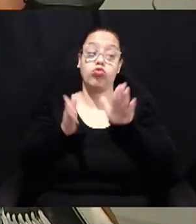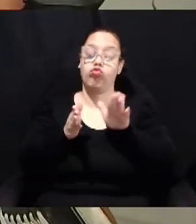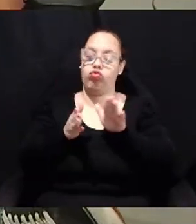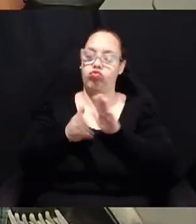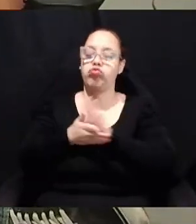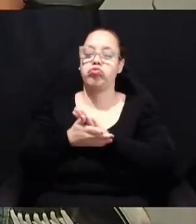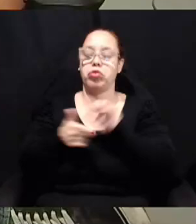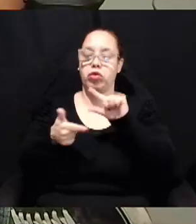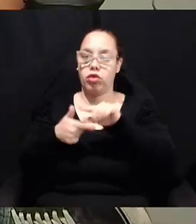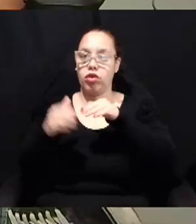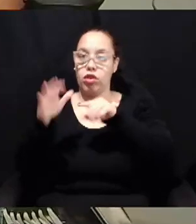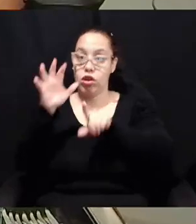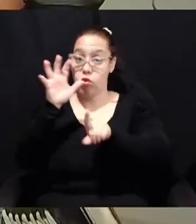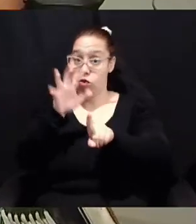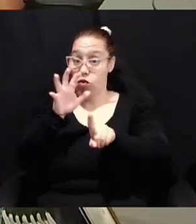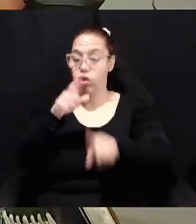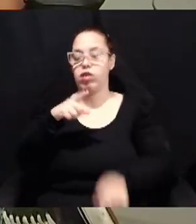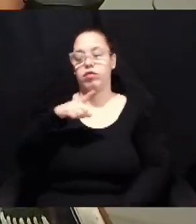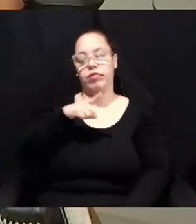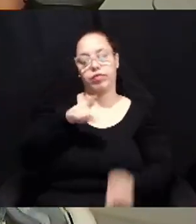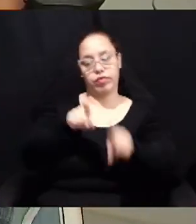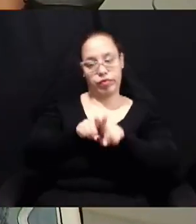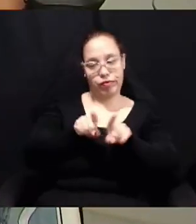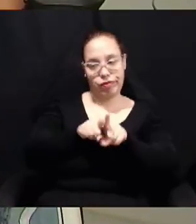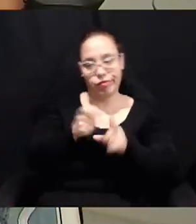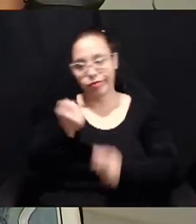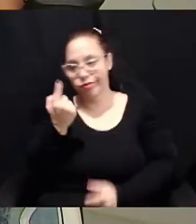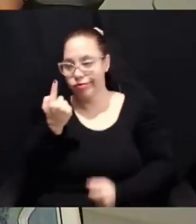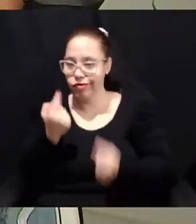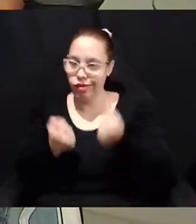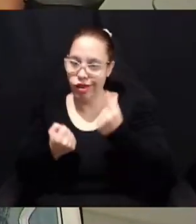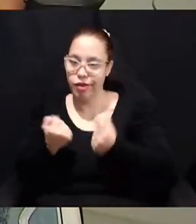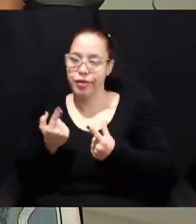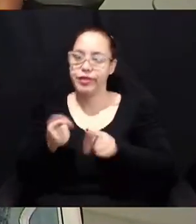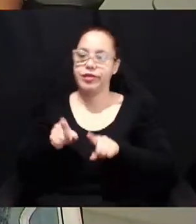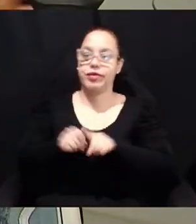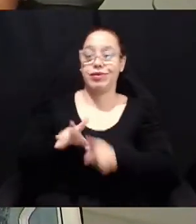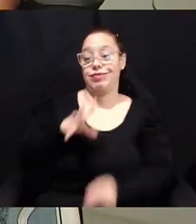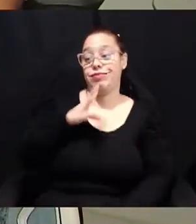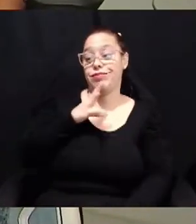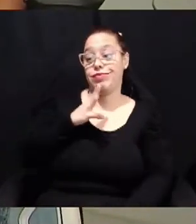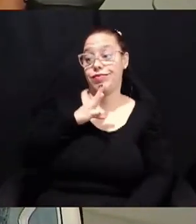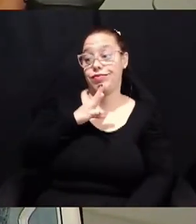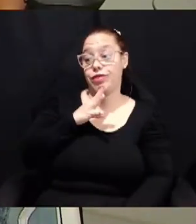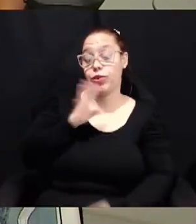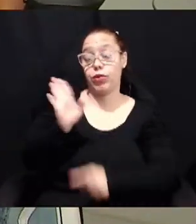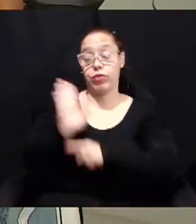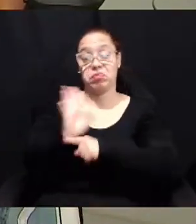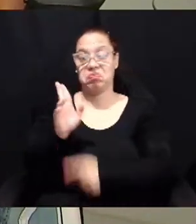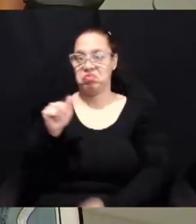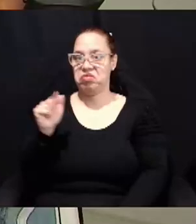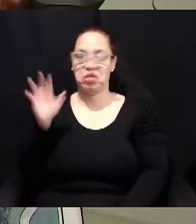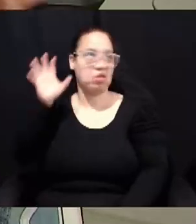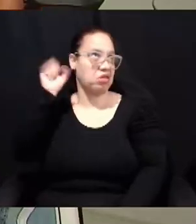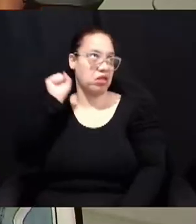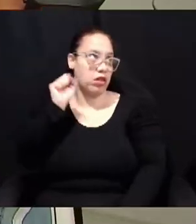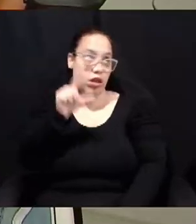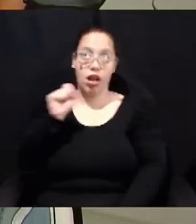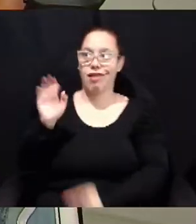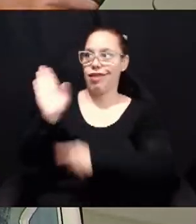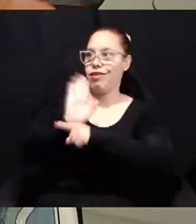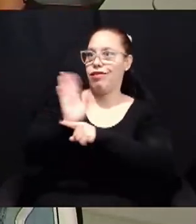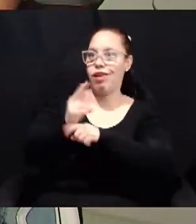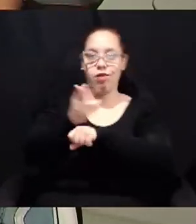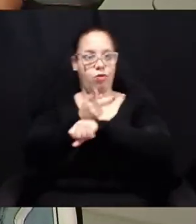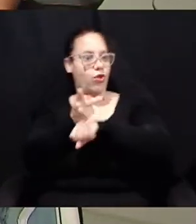bastante também. Então, aí às vezes a gente acaba também conhecendo por causa do filme, né? Porque eu nunca tinha ouvido falar, e saiu o filme, eu fui correr atrás e gostei pra